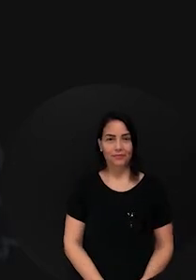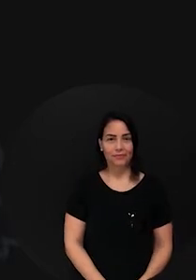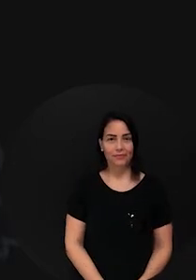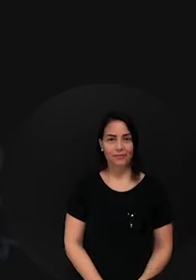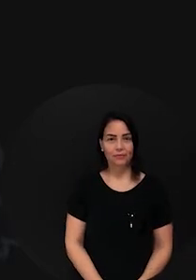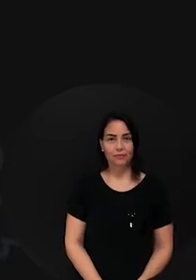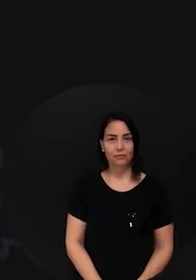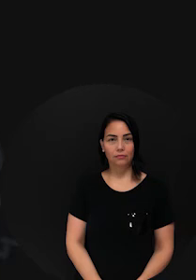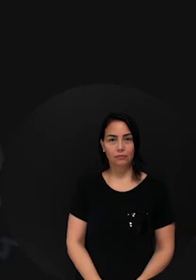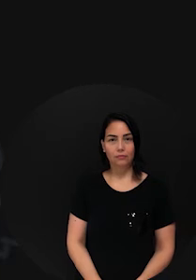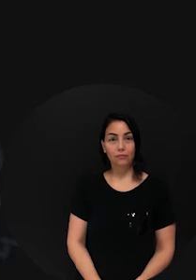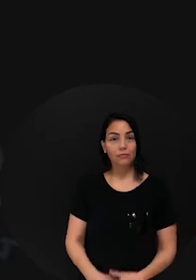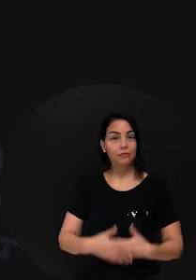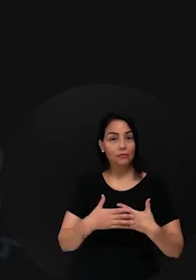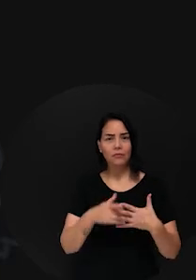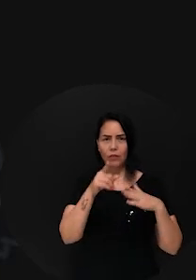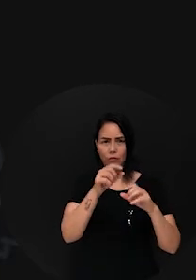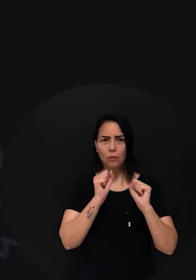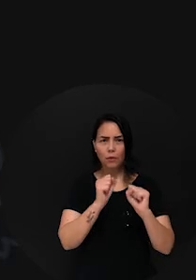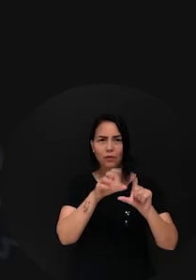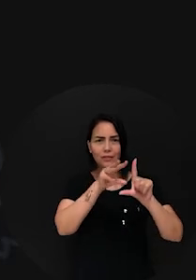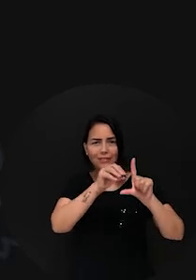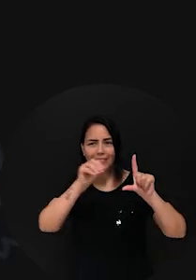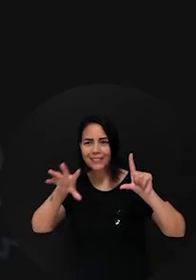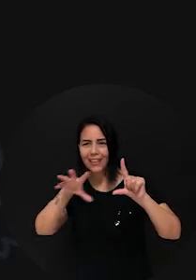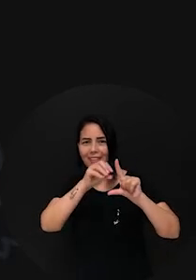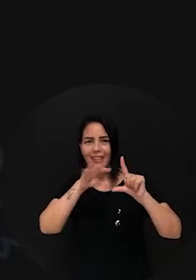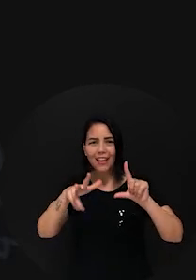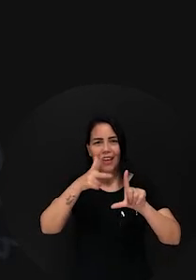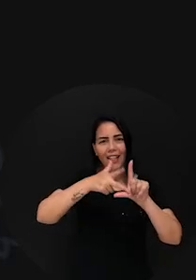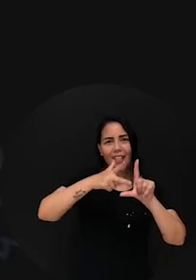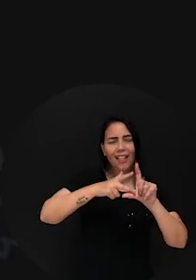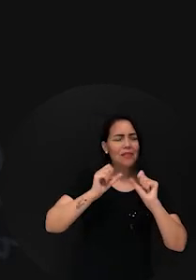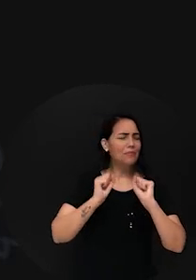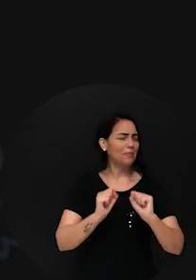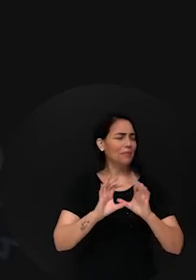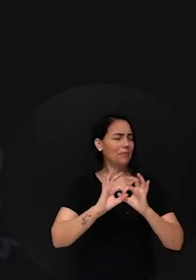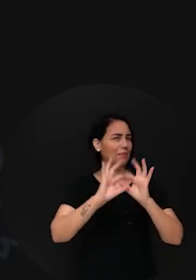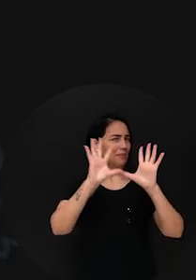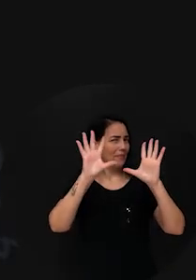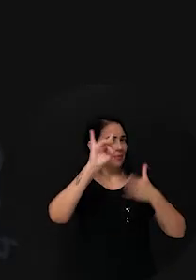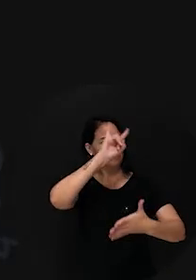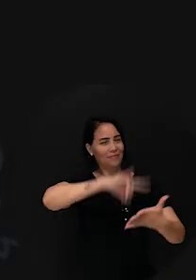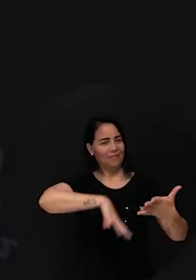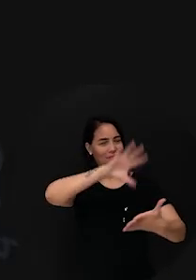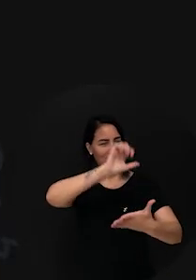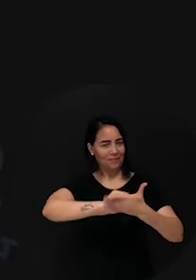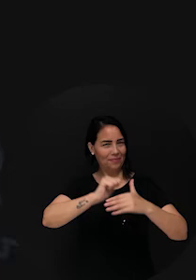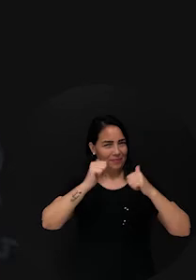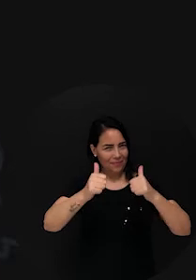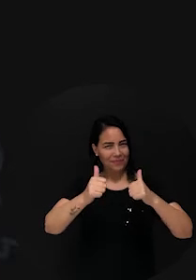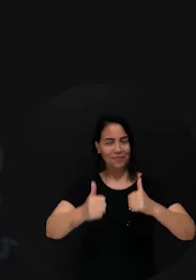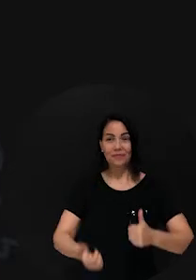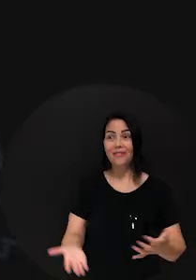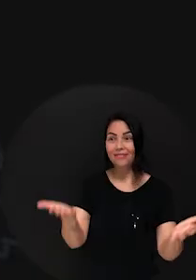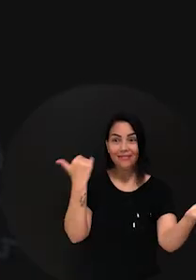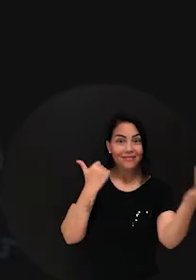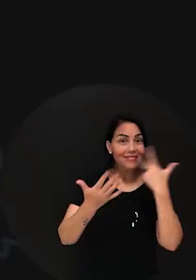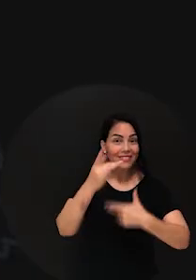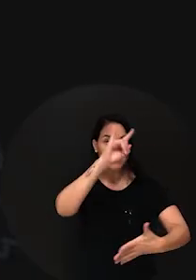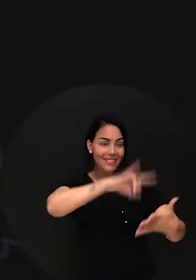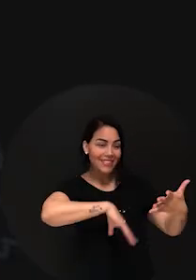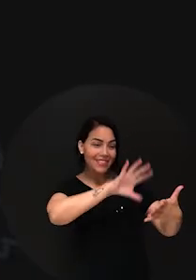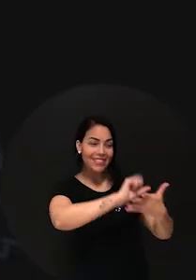Legal. Pode compartilhar sim, compartilha bastante aí para muitas inscrições. Isso aí,